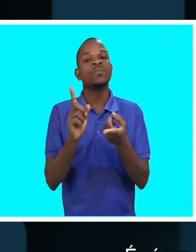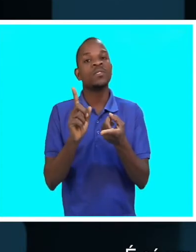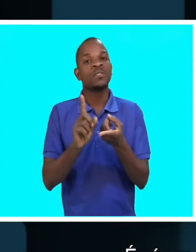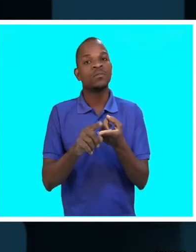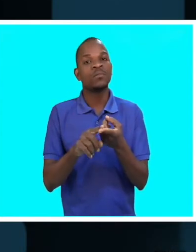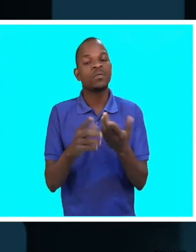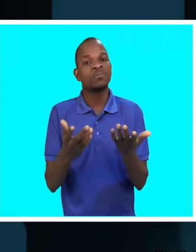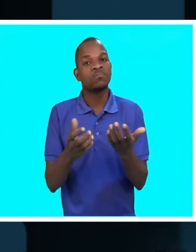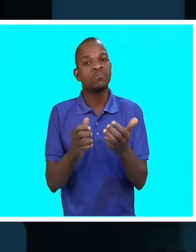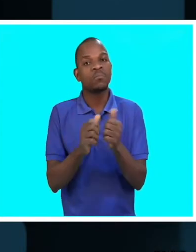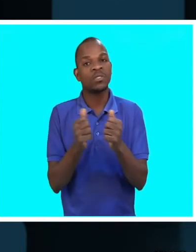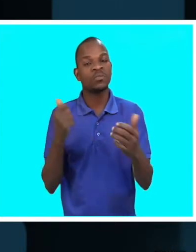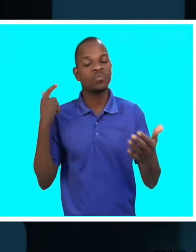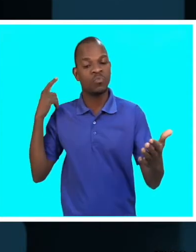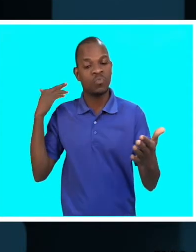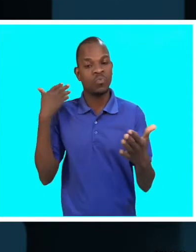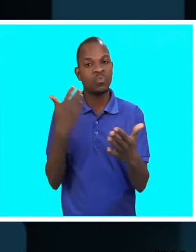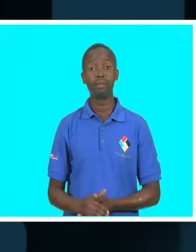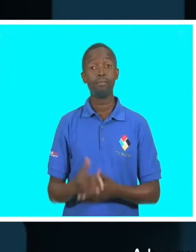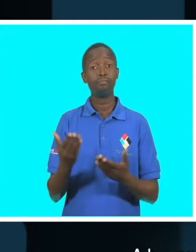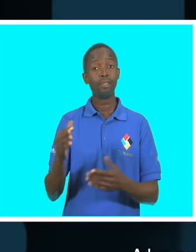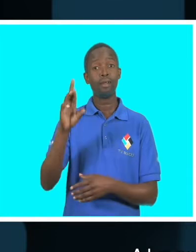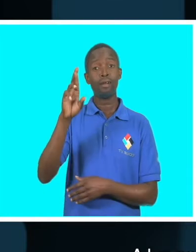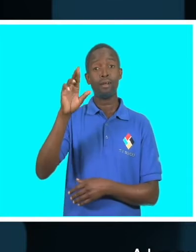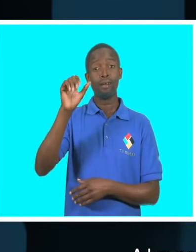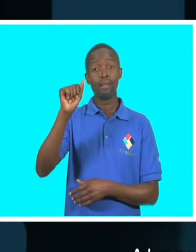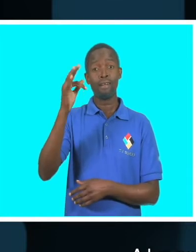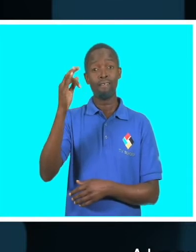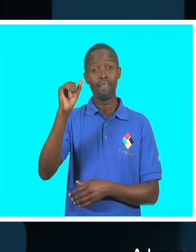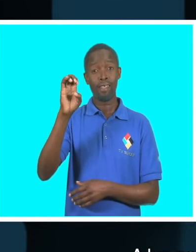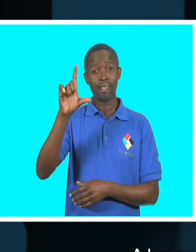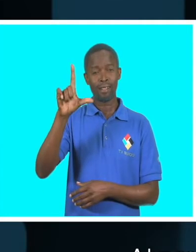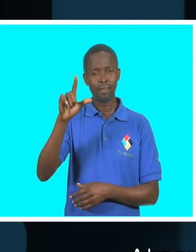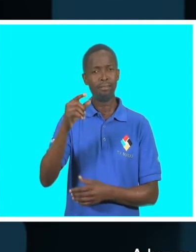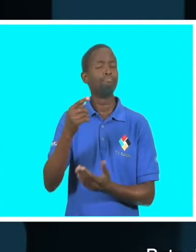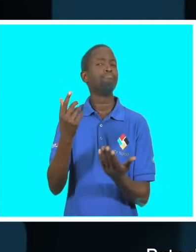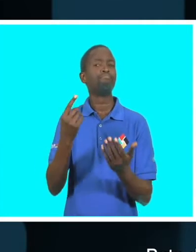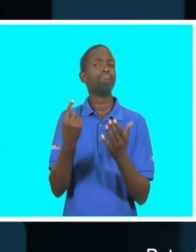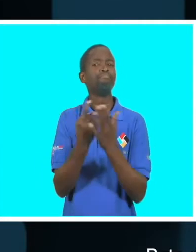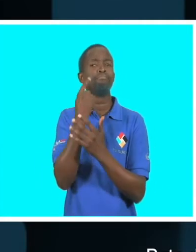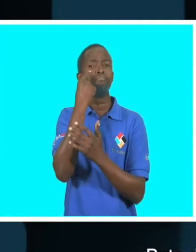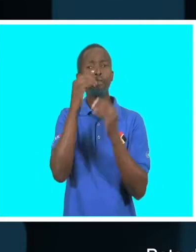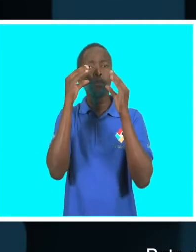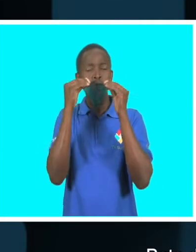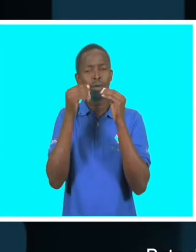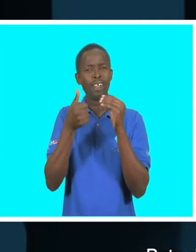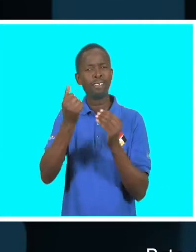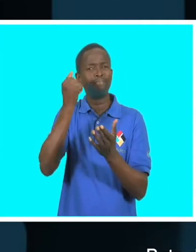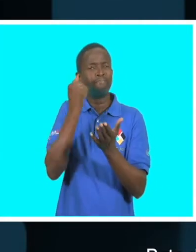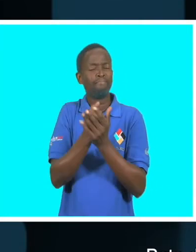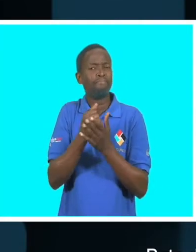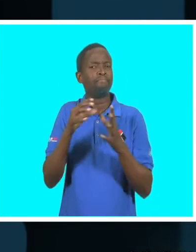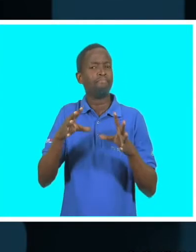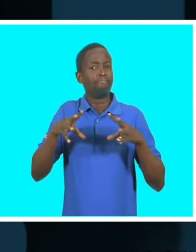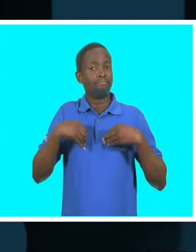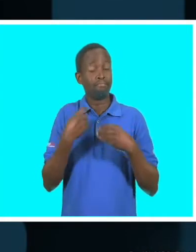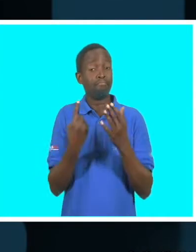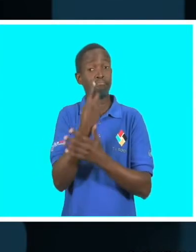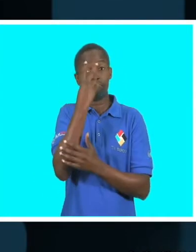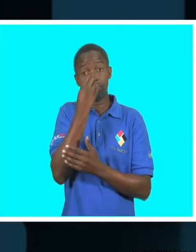Mas não aconteceu até agora. A luz no fundo do túnel não brilhou. Bata decidiu aceitar a realidade